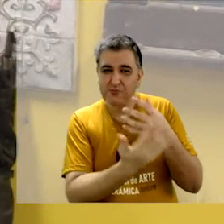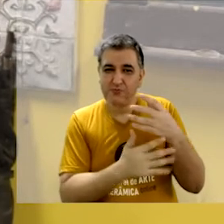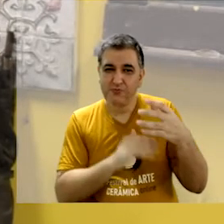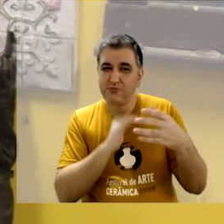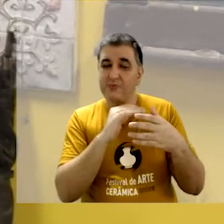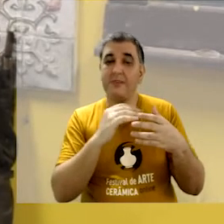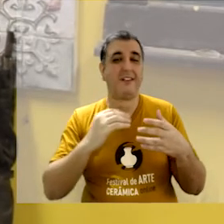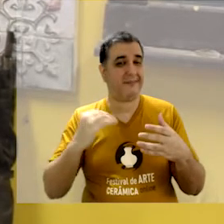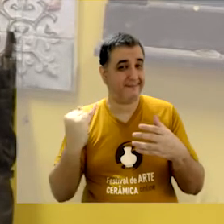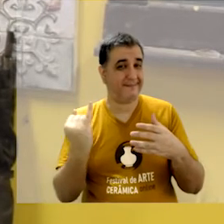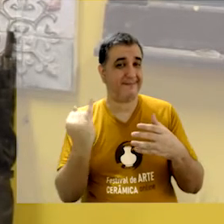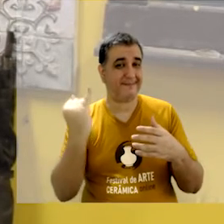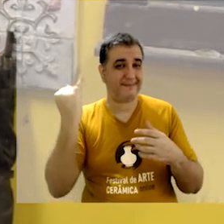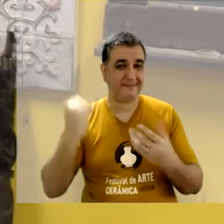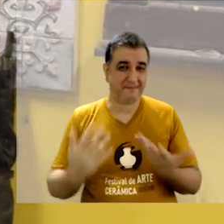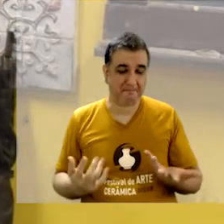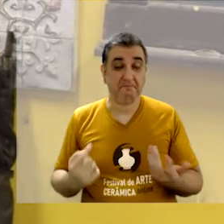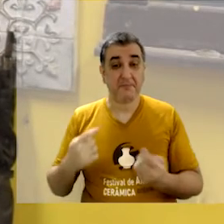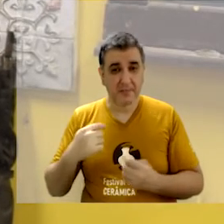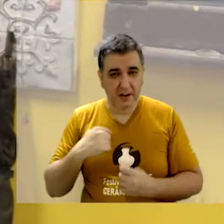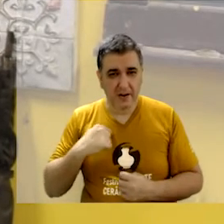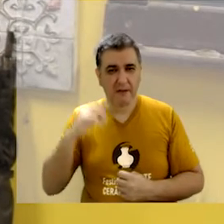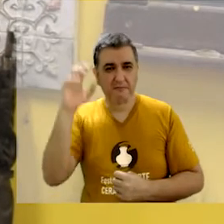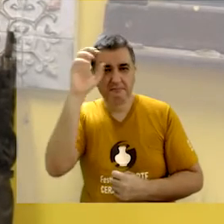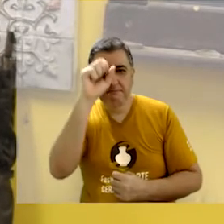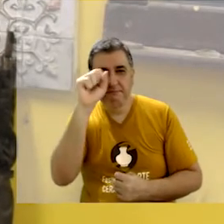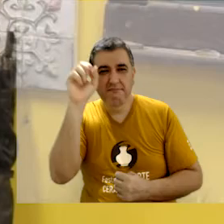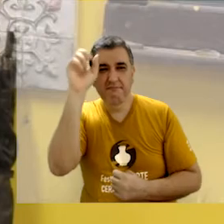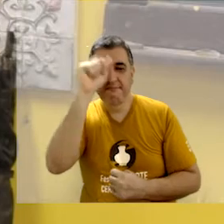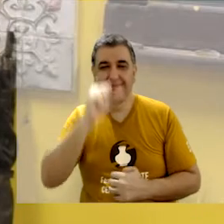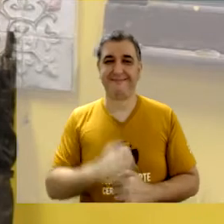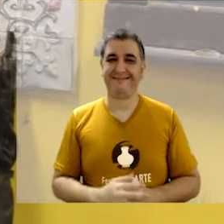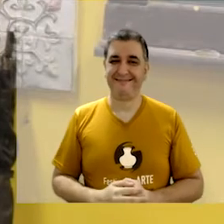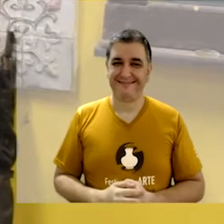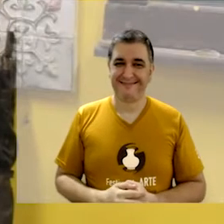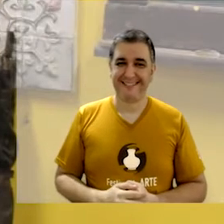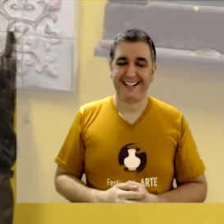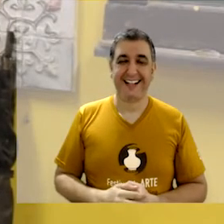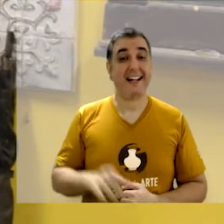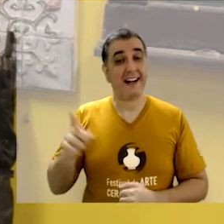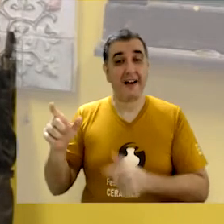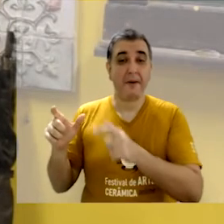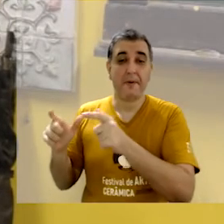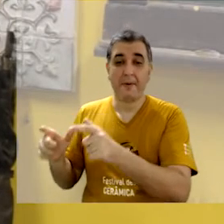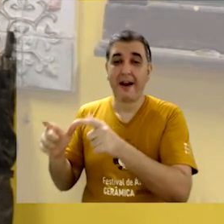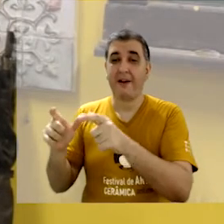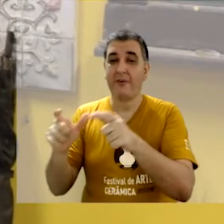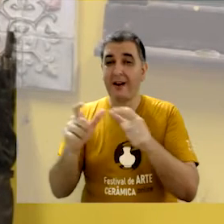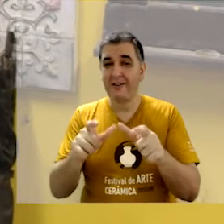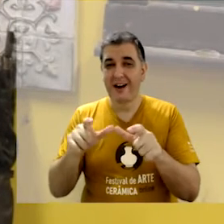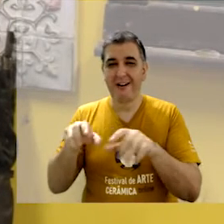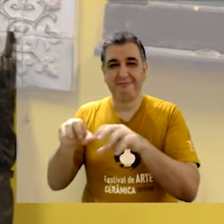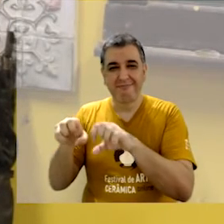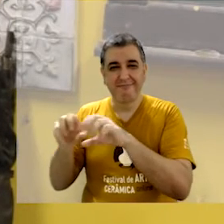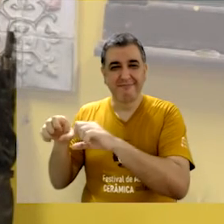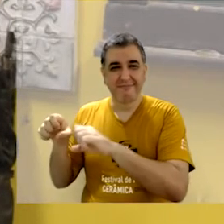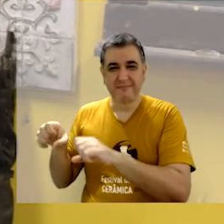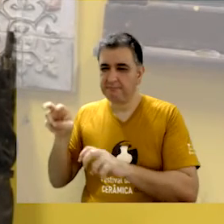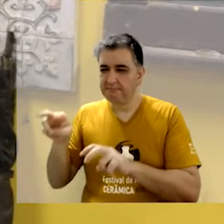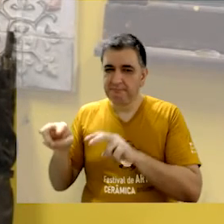uma possibilidade, não é? Eu sei que acontece acidentalmente, a gente vai nas olarias em Rosário, e onde a lenha